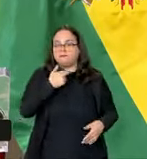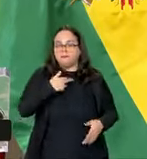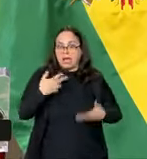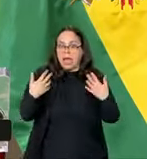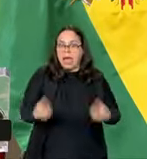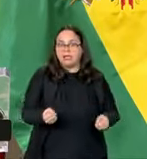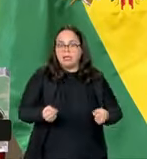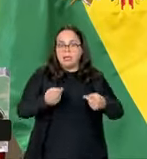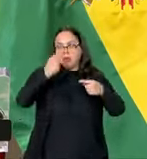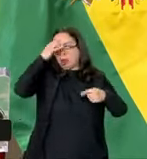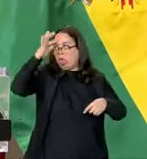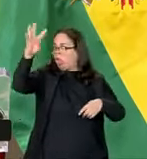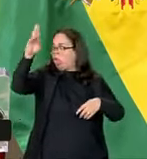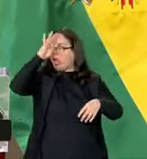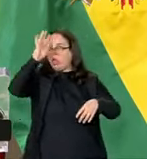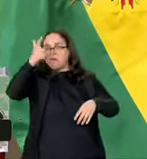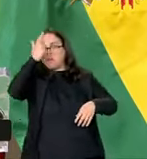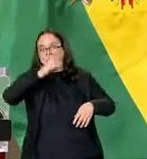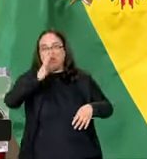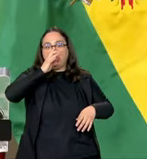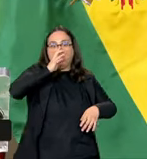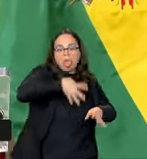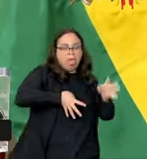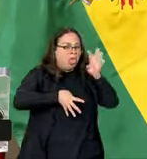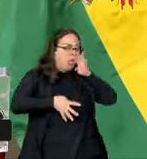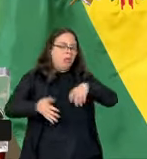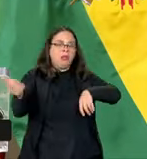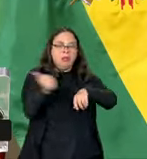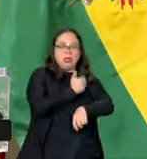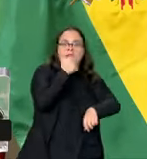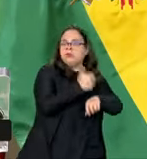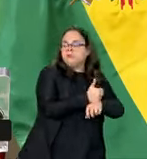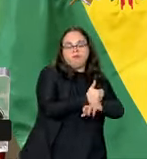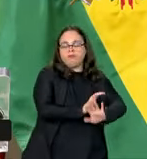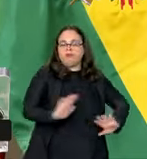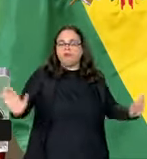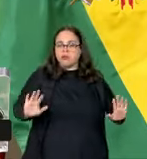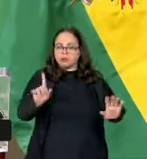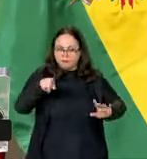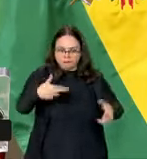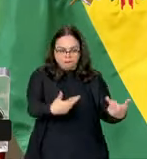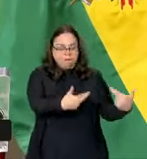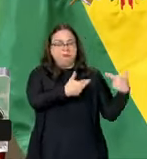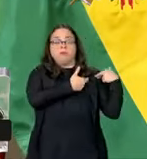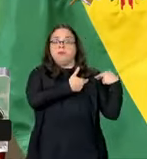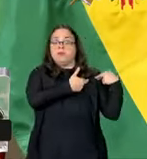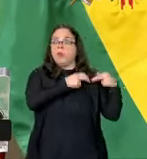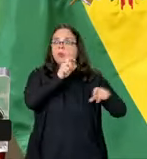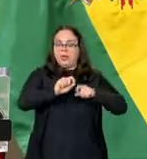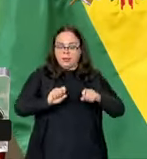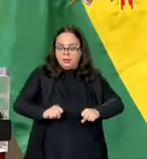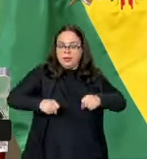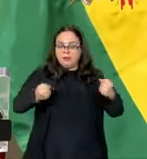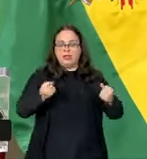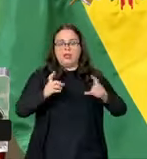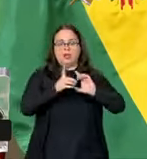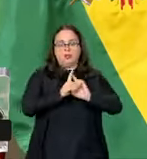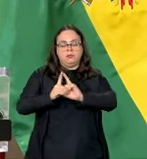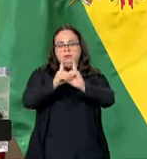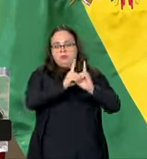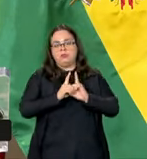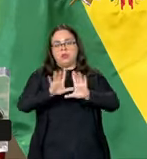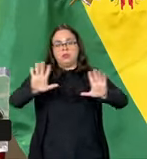desvaneios autoritários e golpismo. Temos a enorme responsabilidade de defender a democracia